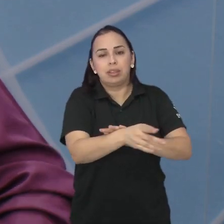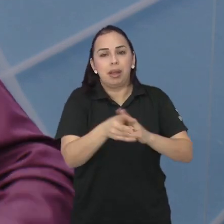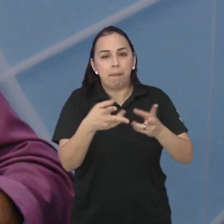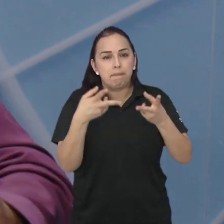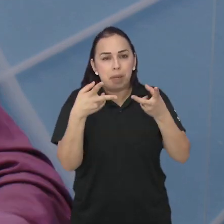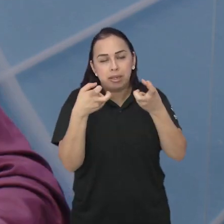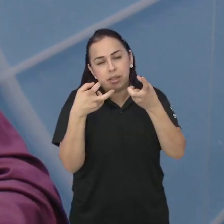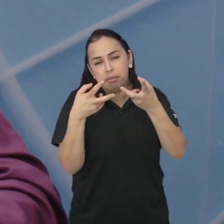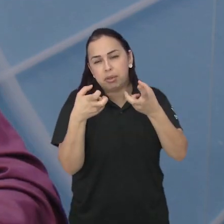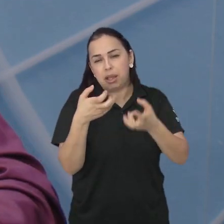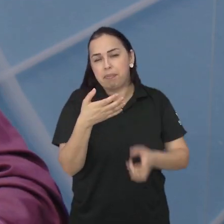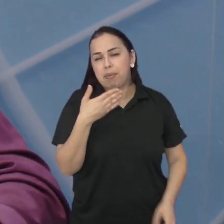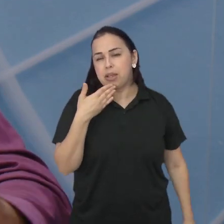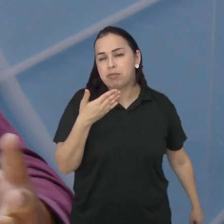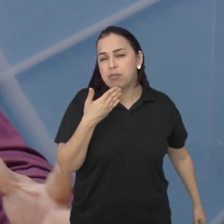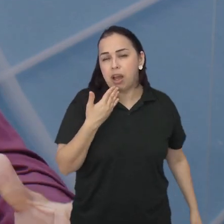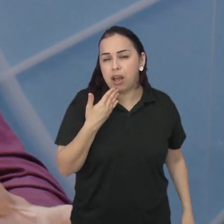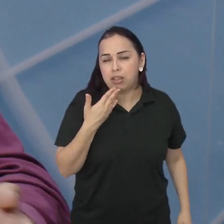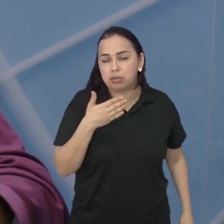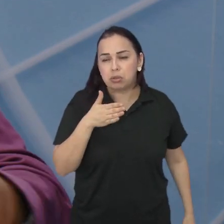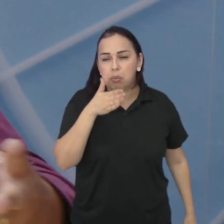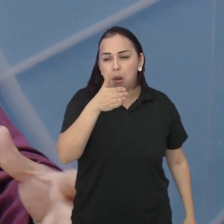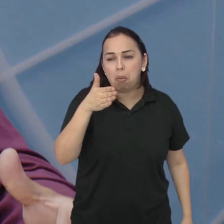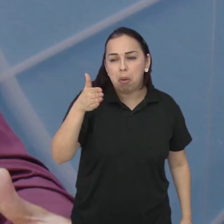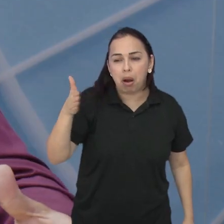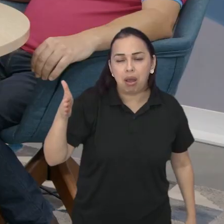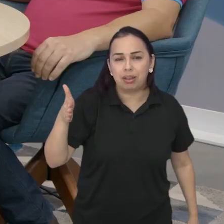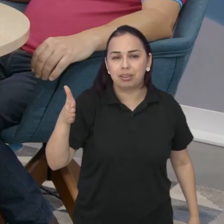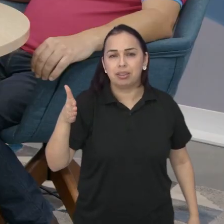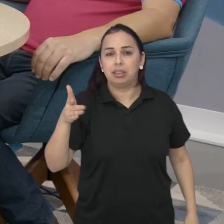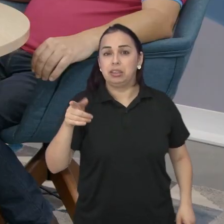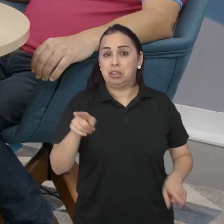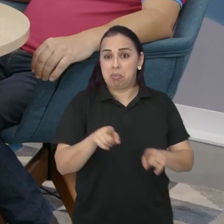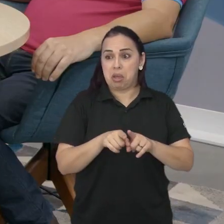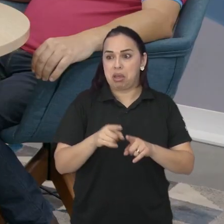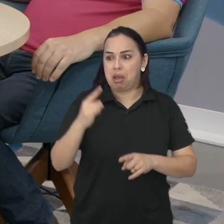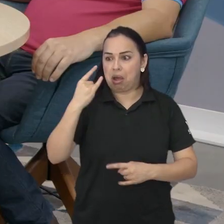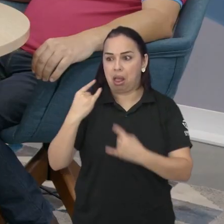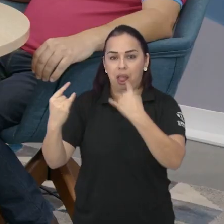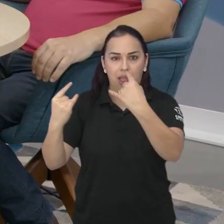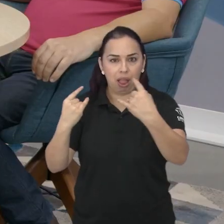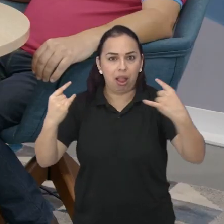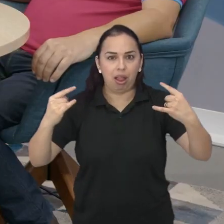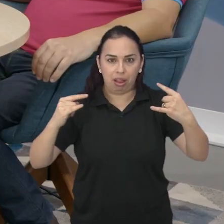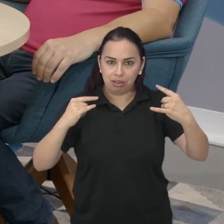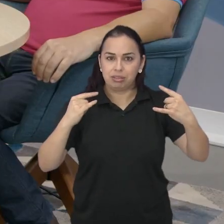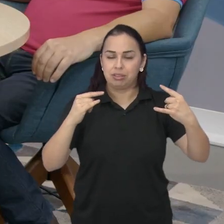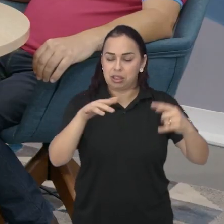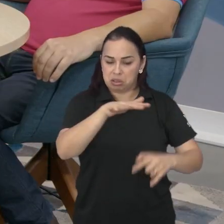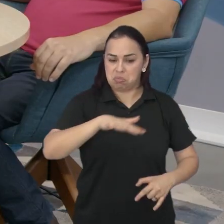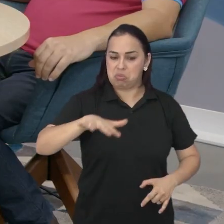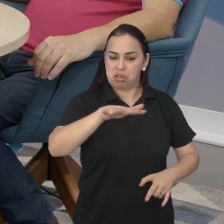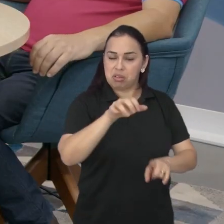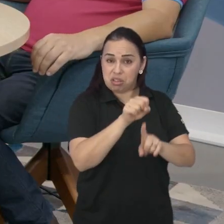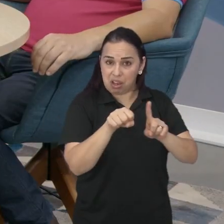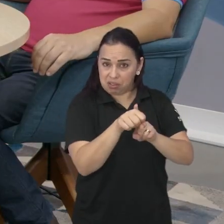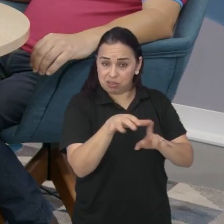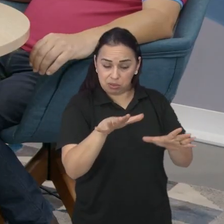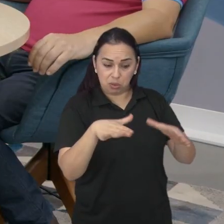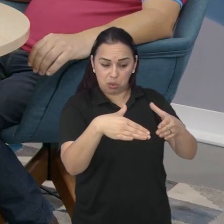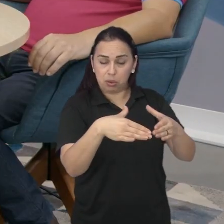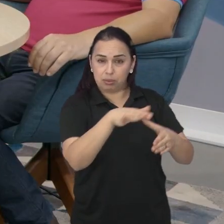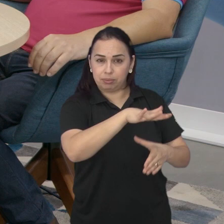estimulada, vê que é mais fácil, vê que tem essas reforçadoras, essa articulação naquele meio social, naquele